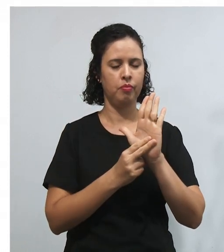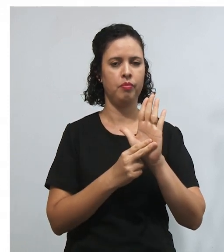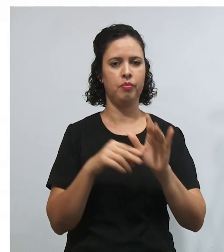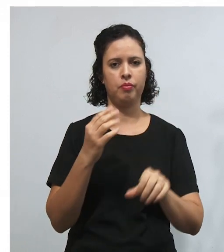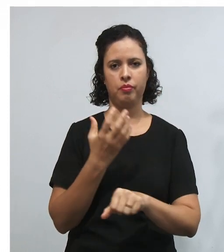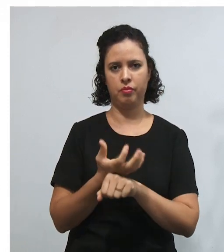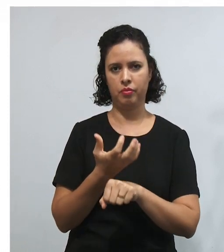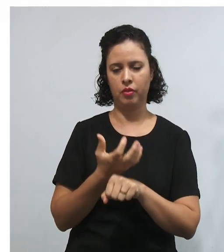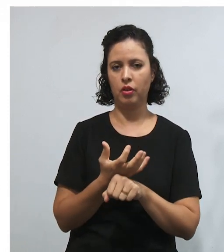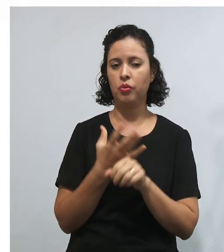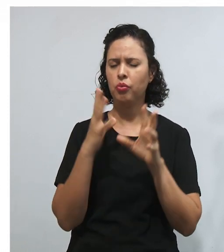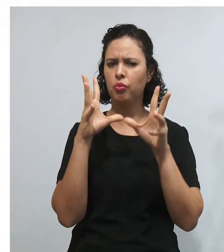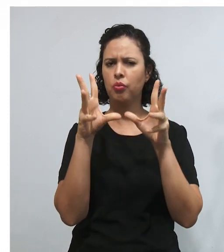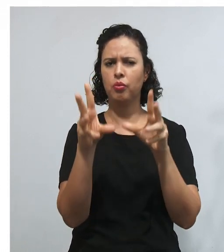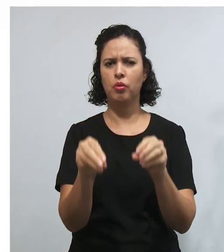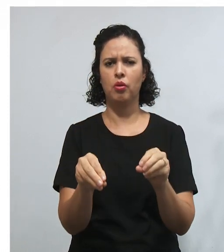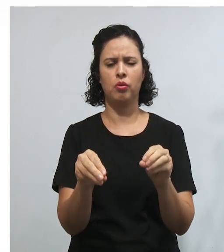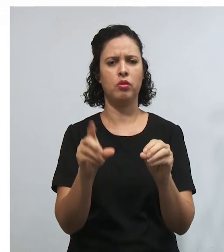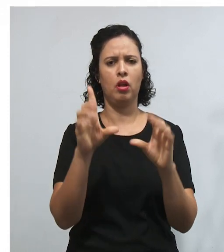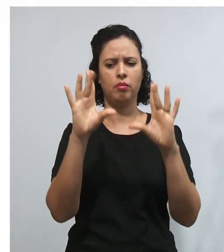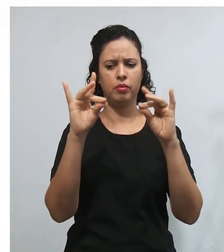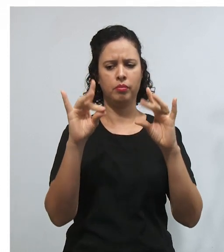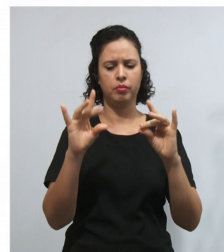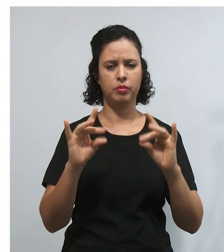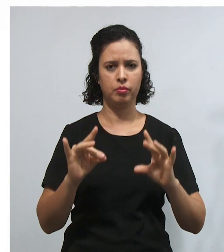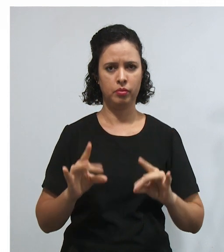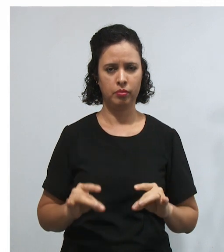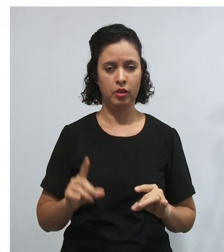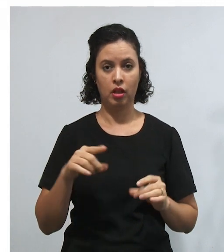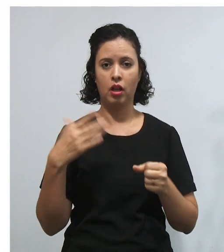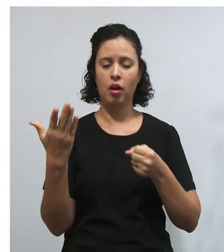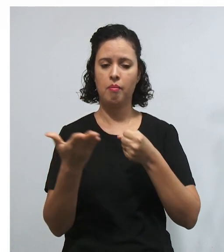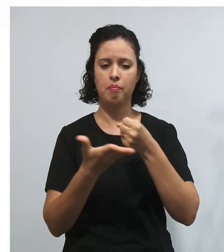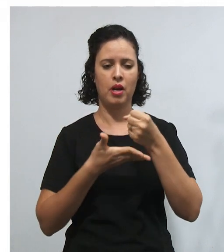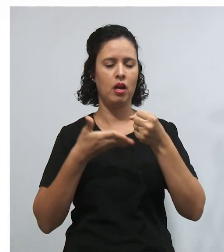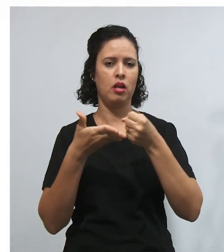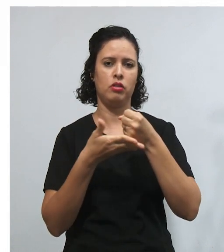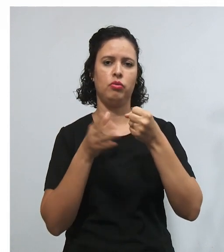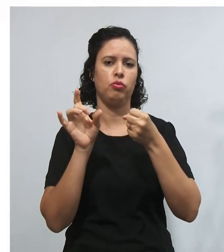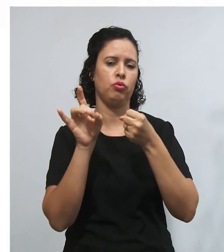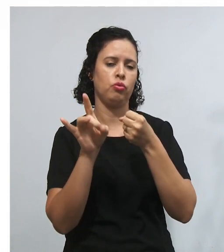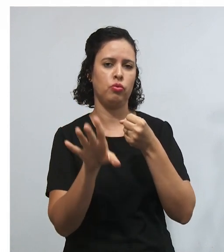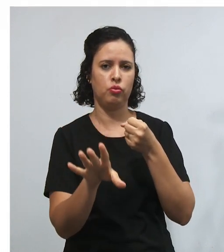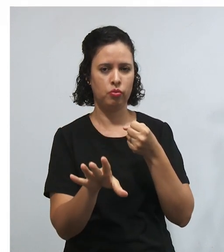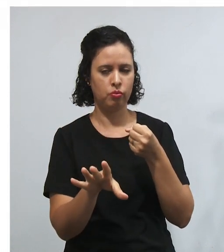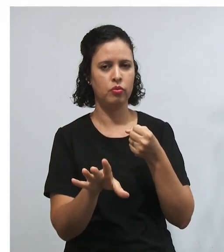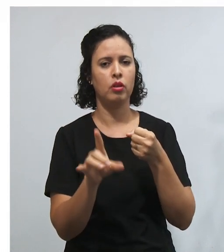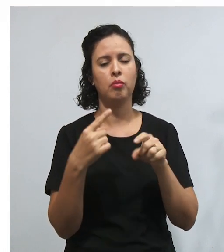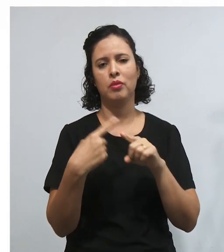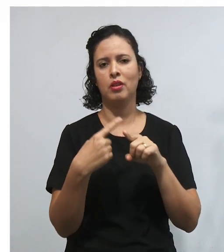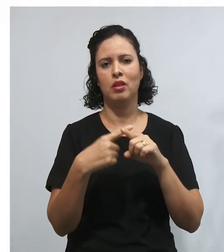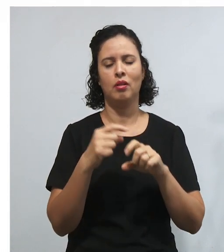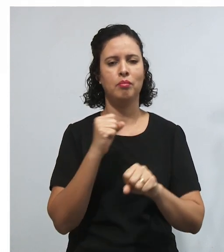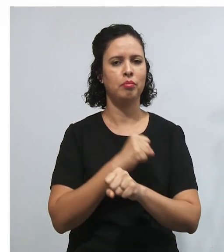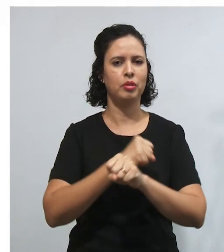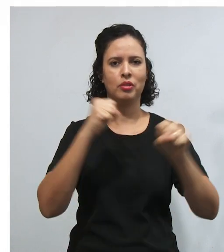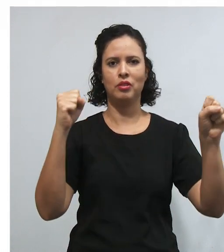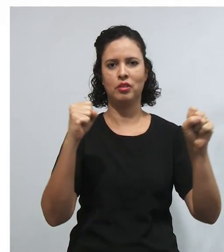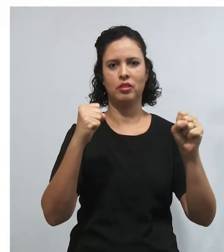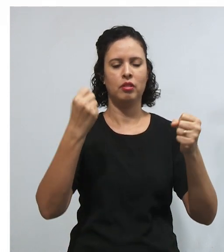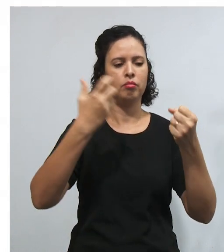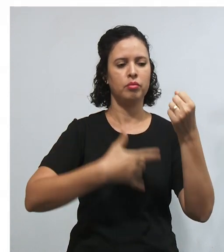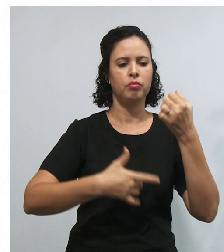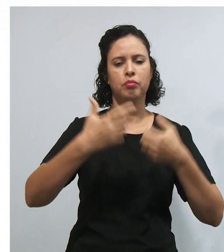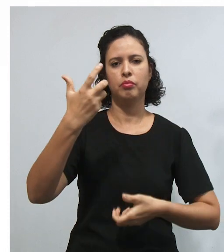disciplina. Toda essa abordagem ela vai ser um tanto quanto superficial, porque é quase que impossível